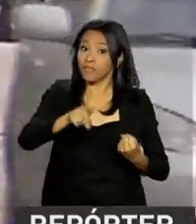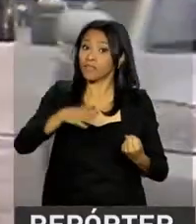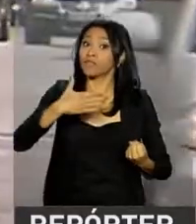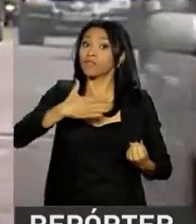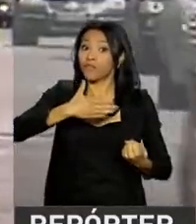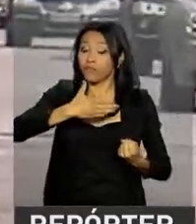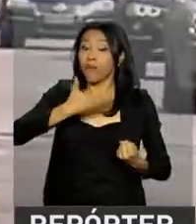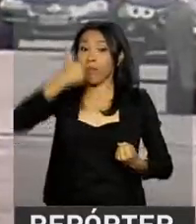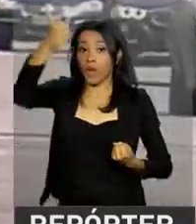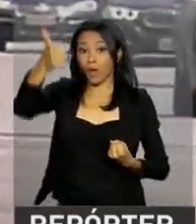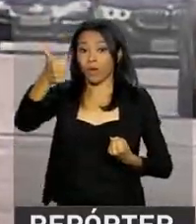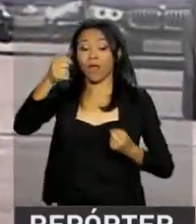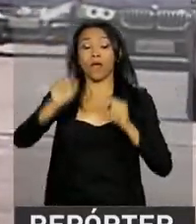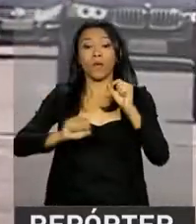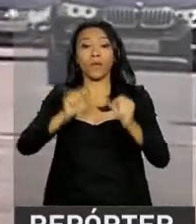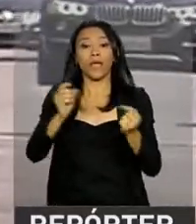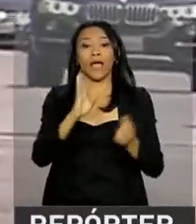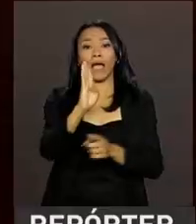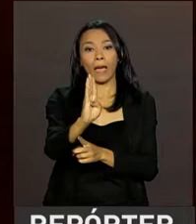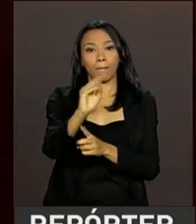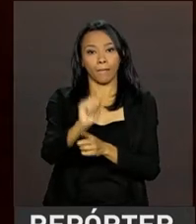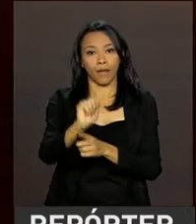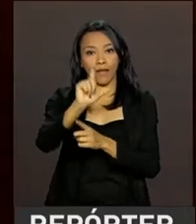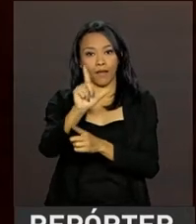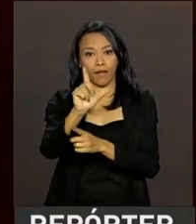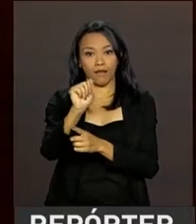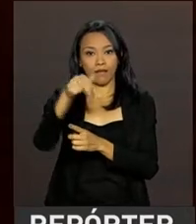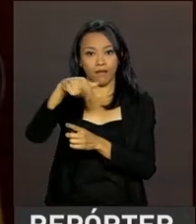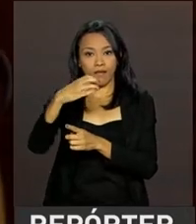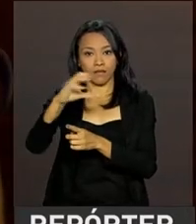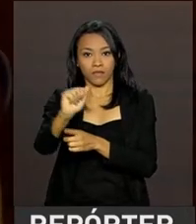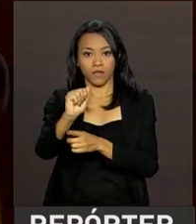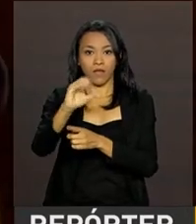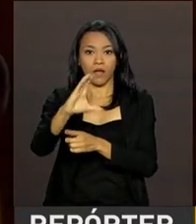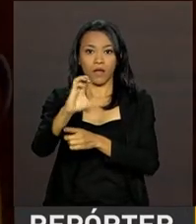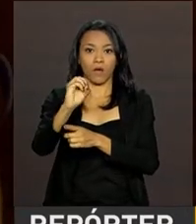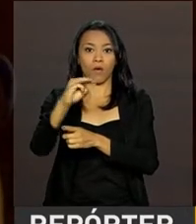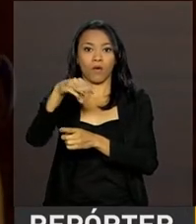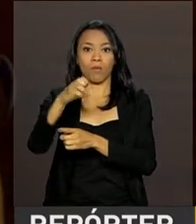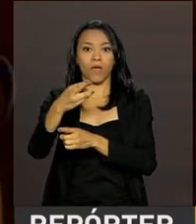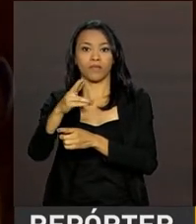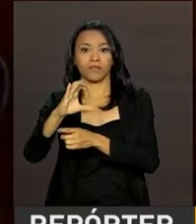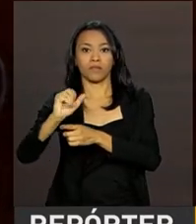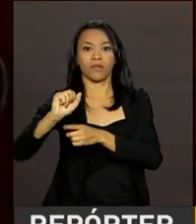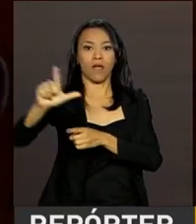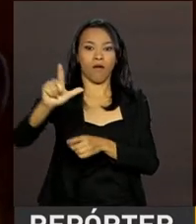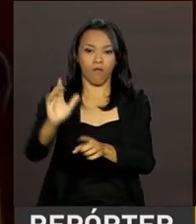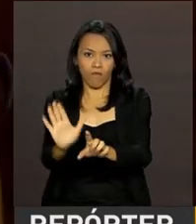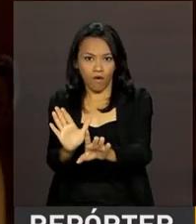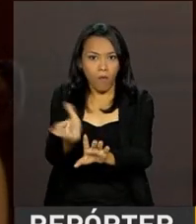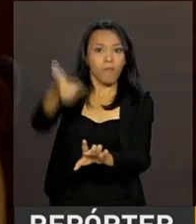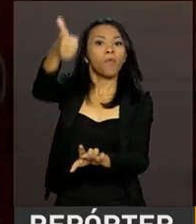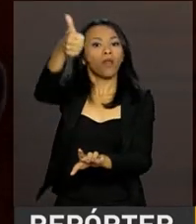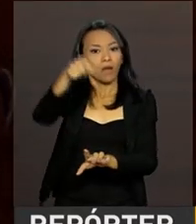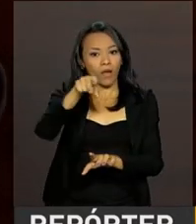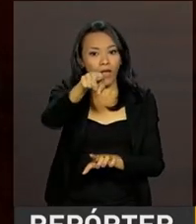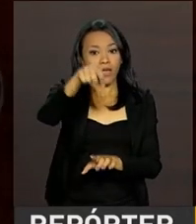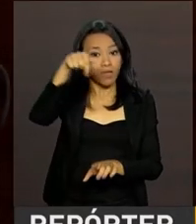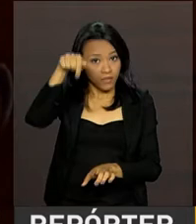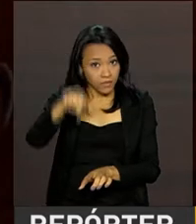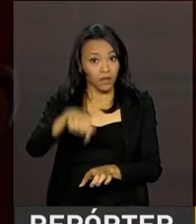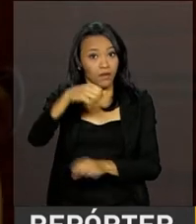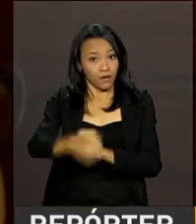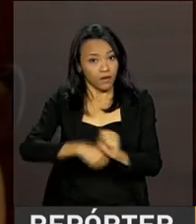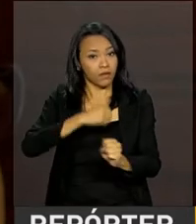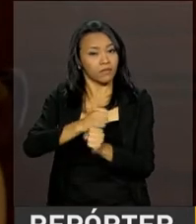da balança comercial brasileira este ano. A nossa expectativa na Emedic é que talvez a balança comercial seja superavitária nesse ano, em algo em